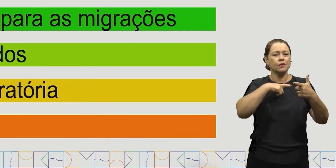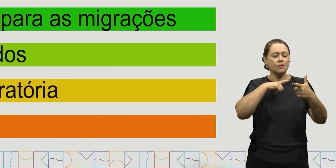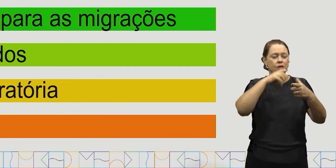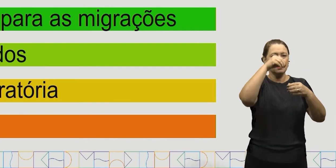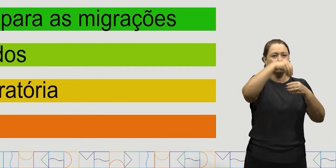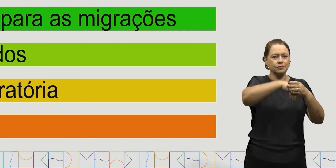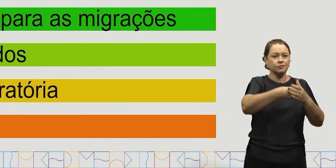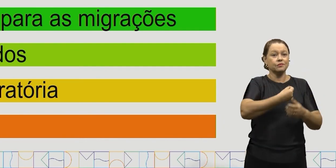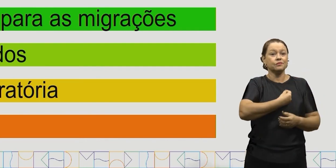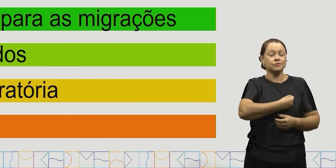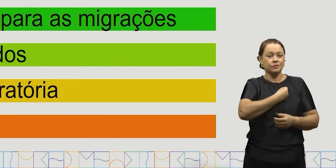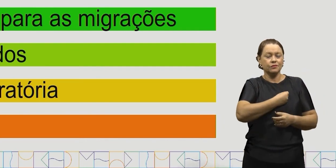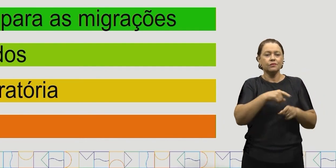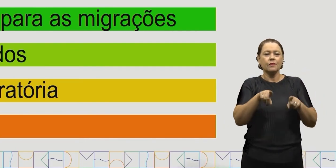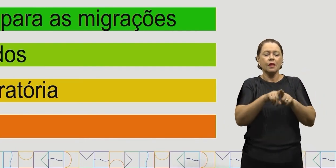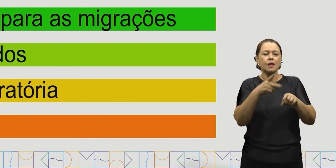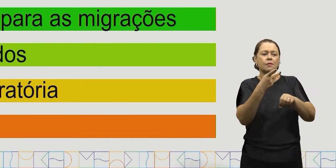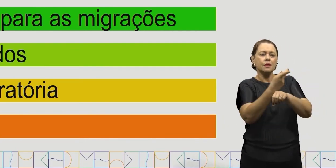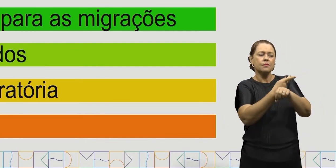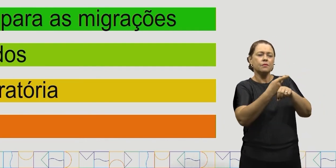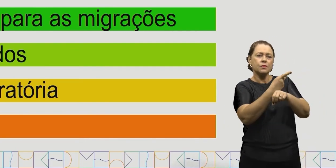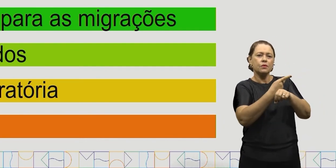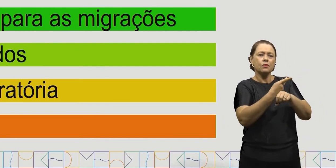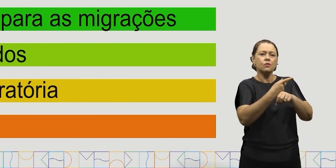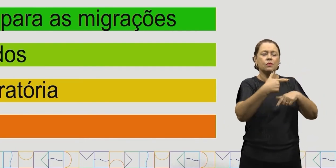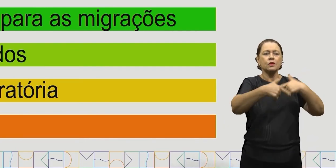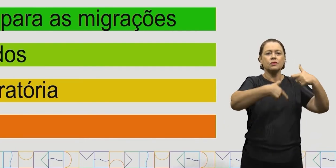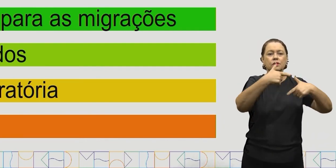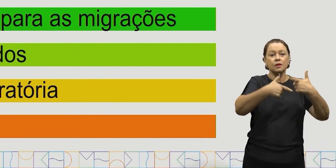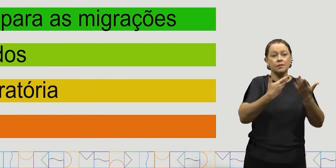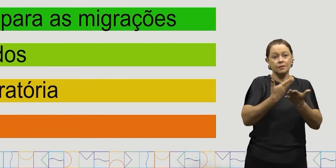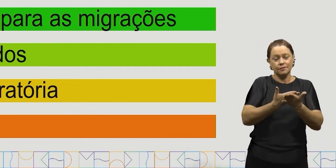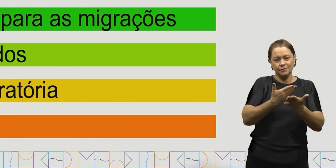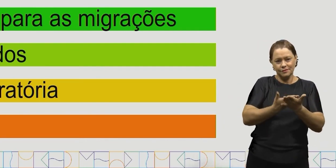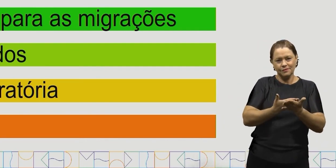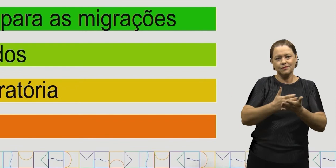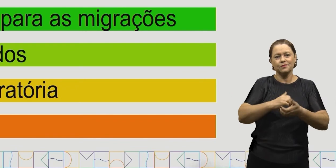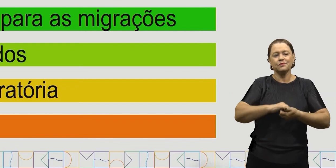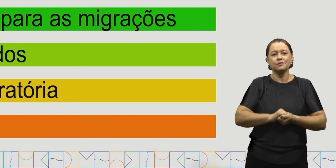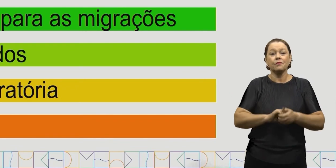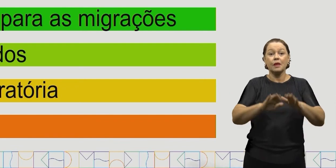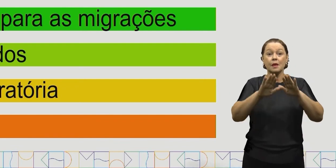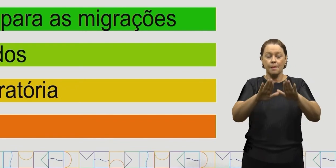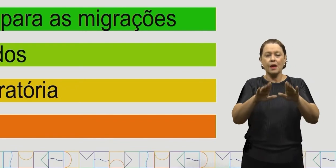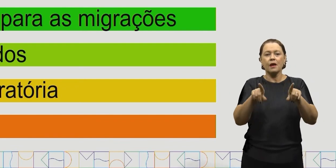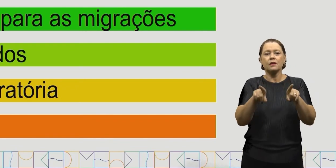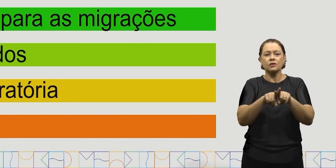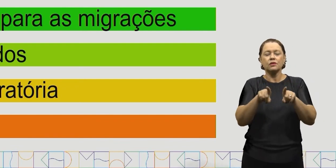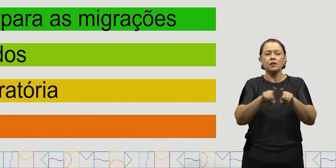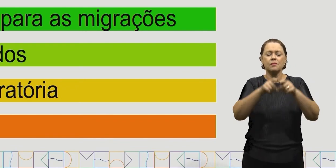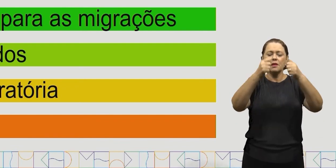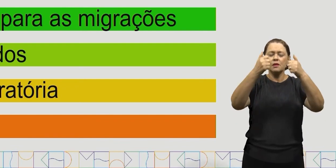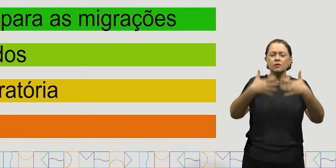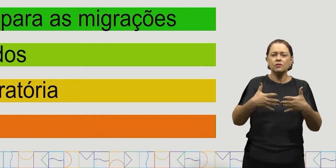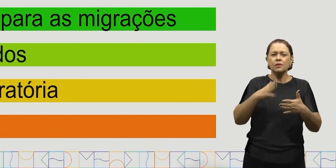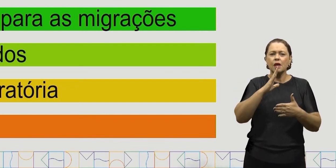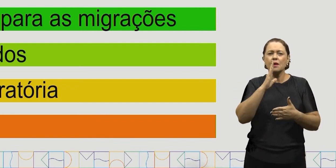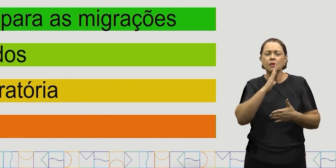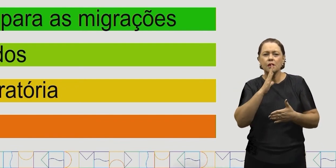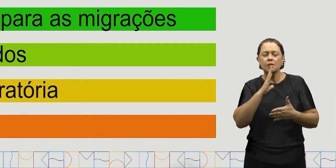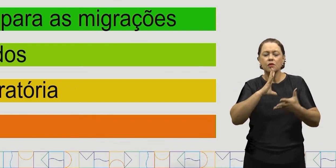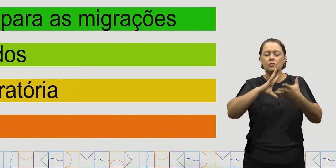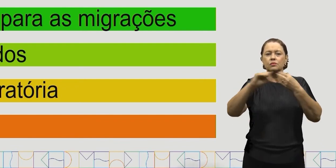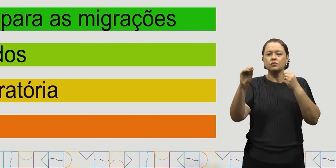nas regiões onde moram e a busca por emprego ou de estudo. Além disso, falamos brevemente